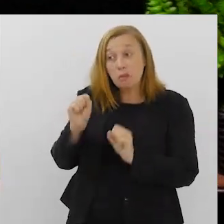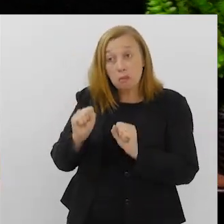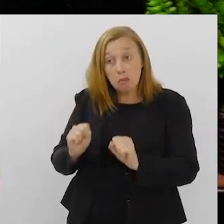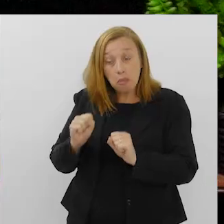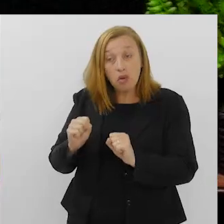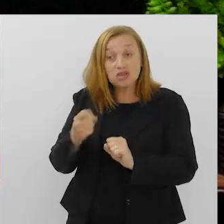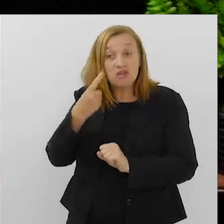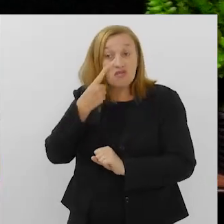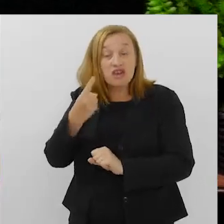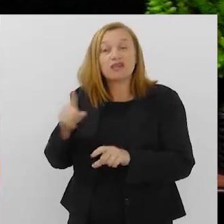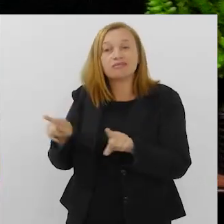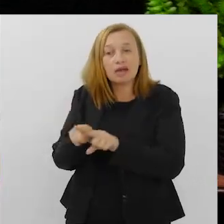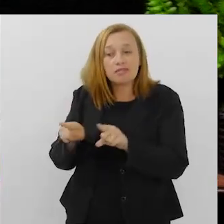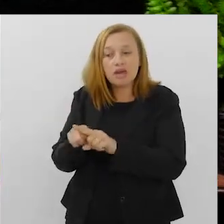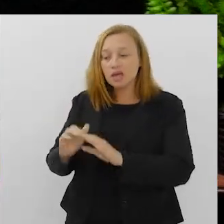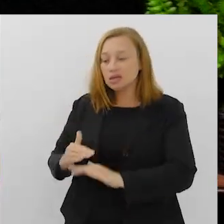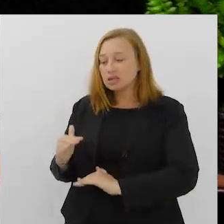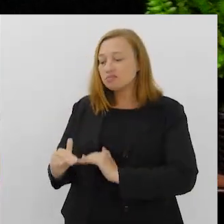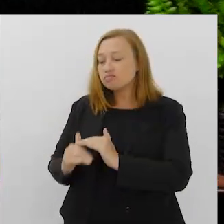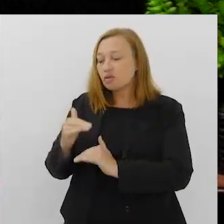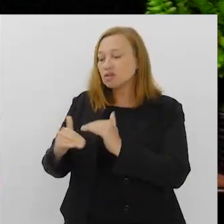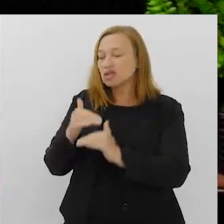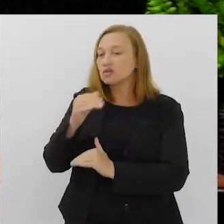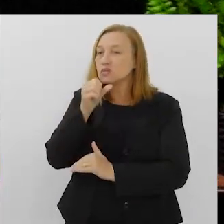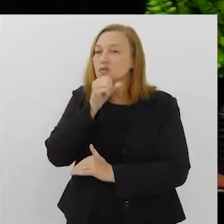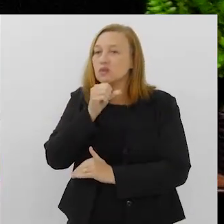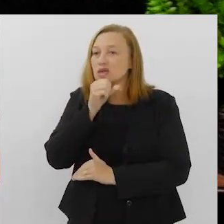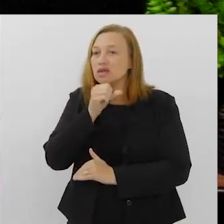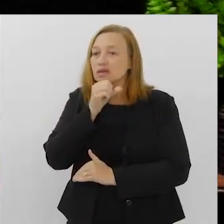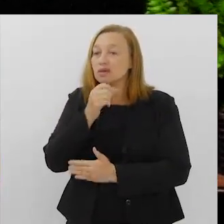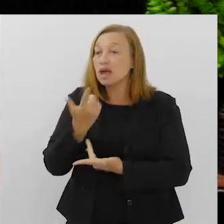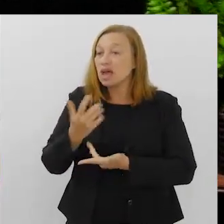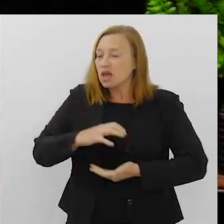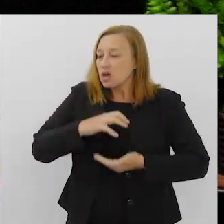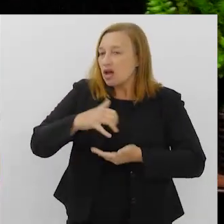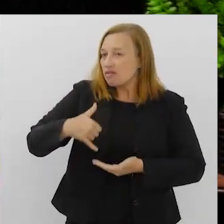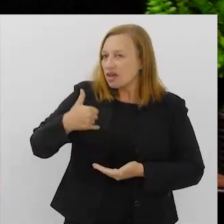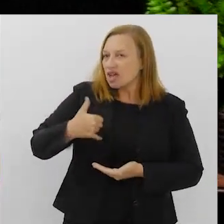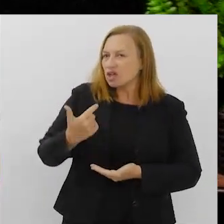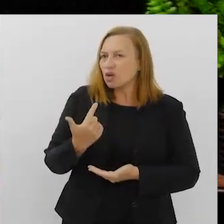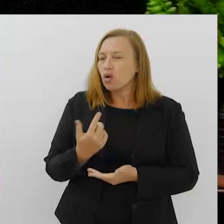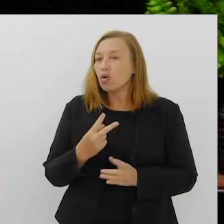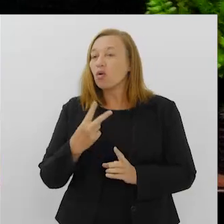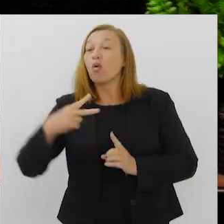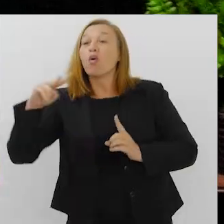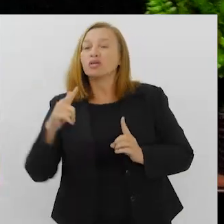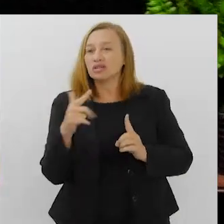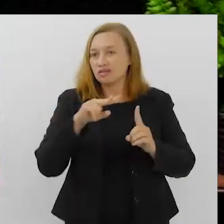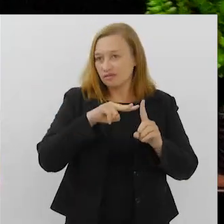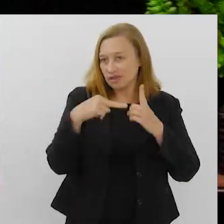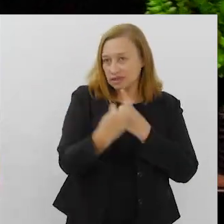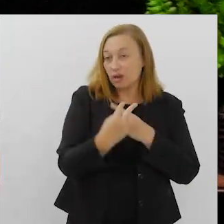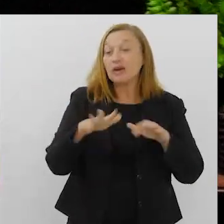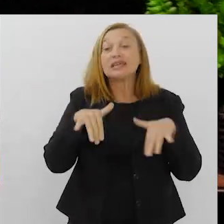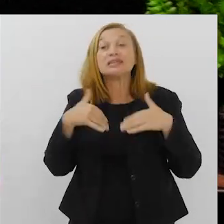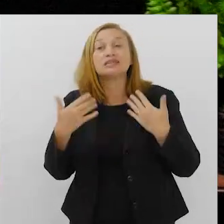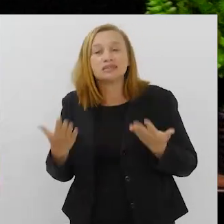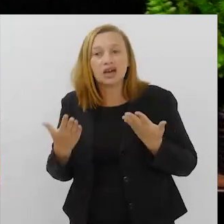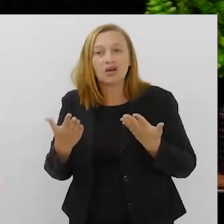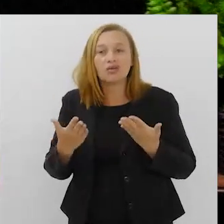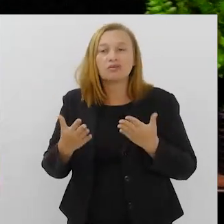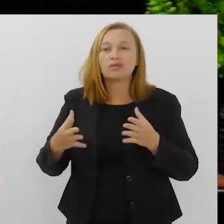eles possam enxergar também esse processo de envelhecimento e a velhice com outros olhares.